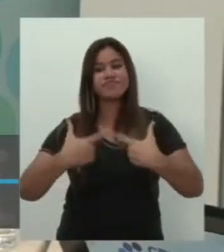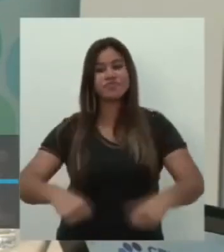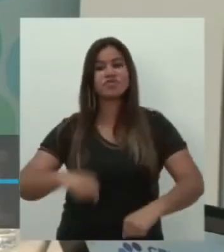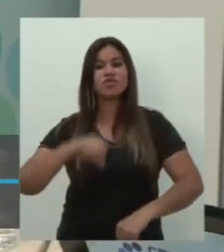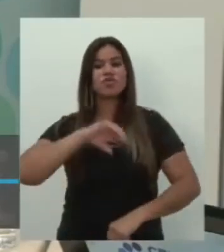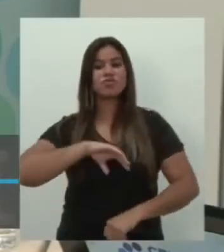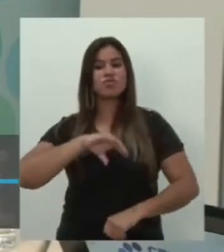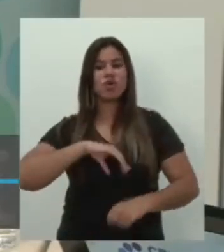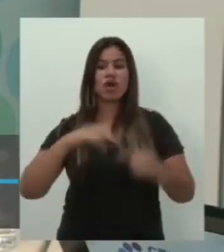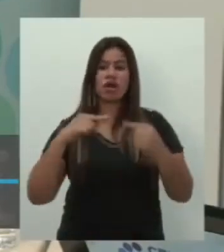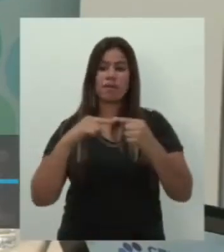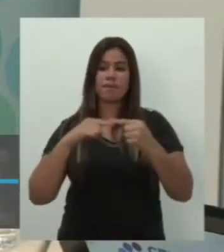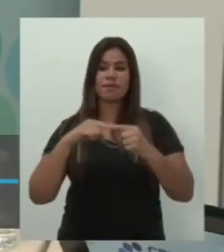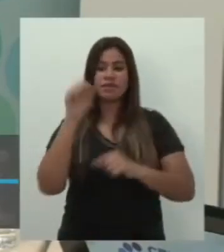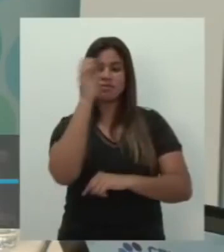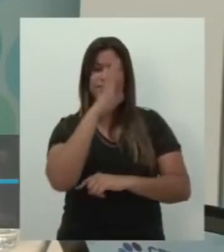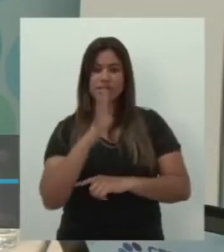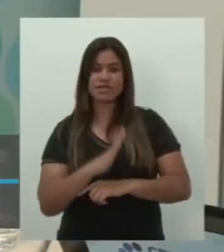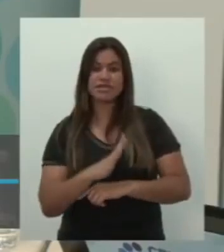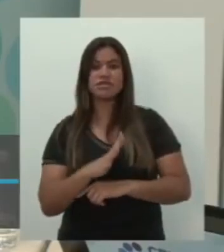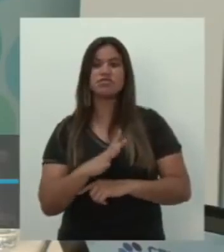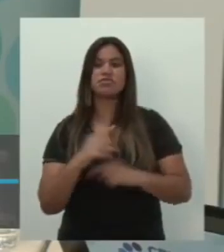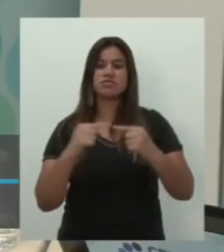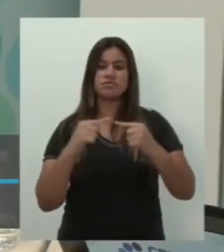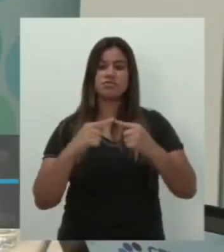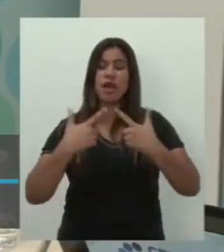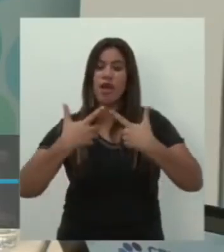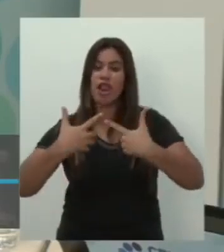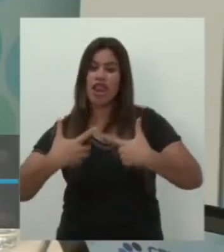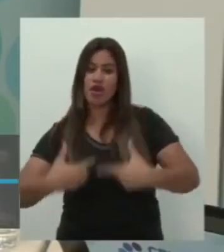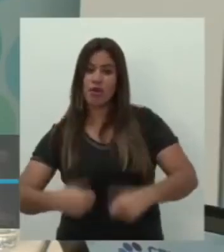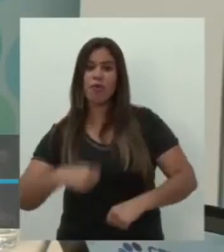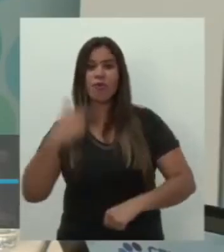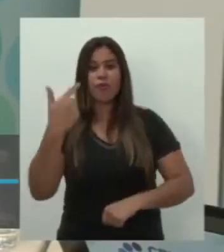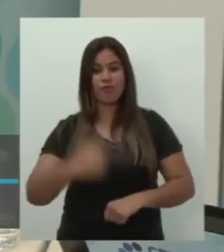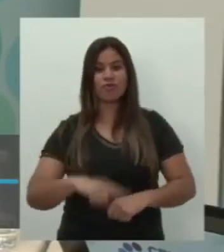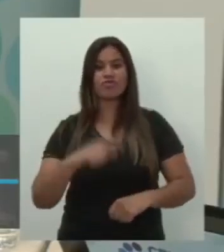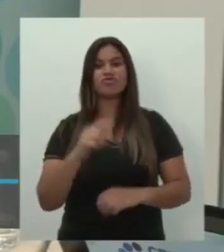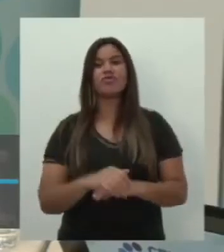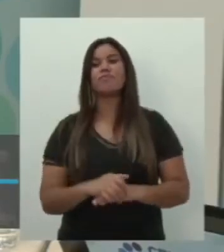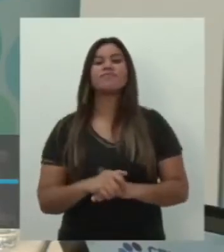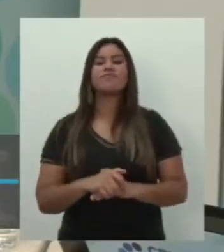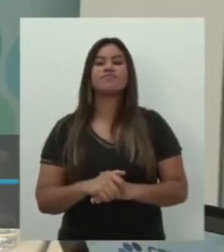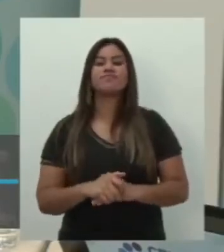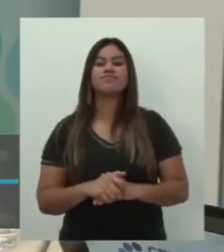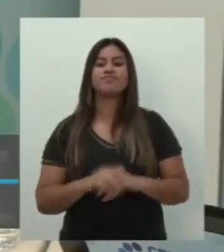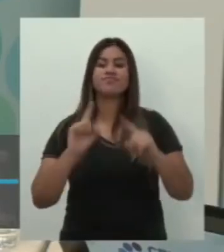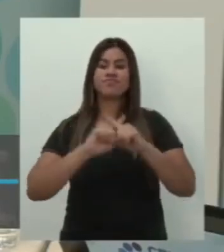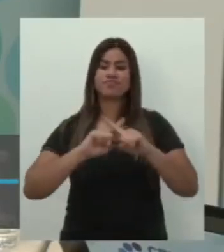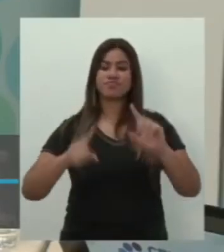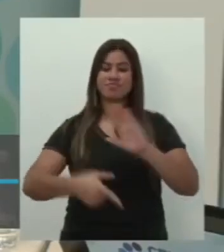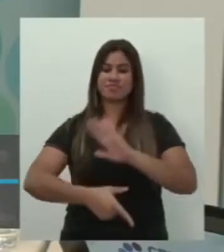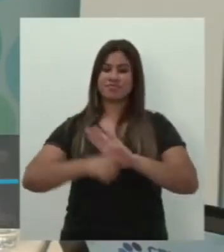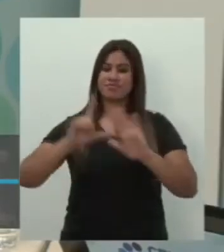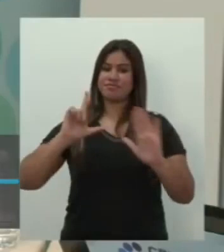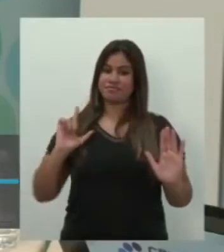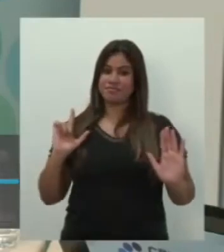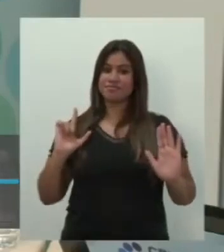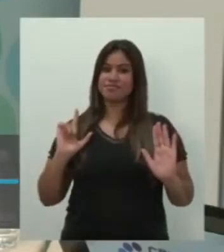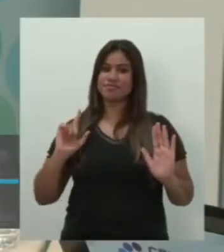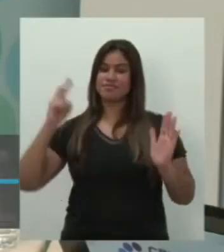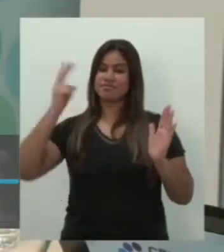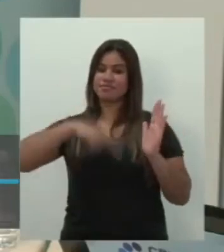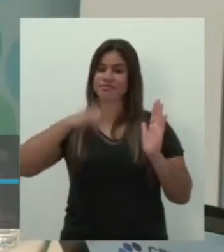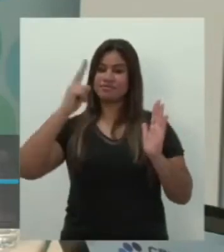no Brasil é a língua portuguesa também. Então é muito bom ver como ela nasceu e vamos ler alguma coisa hoje ainda. Mas antes de